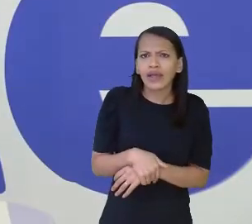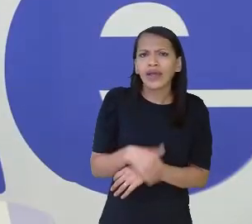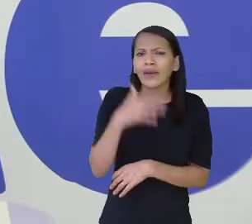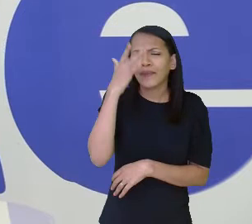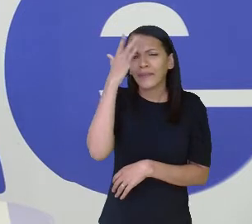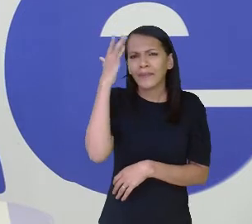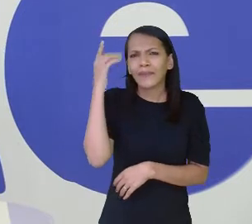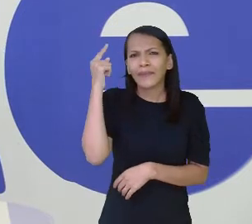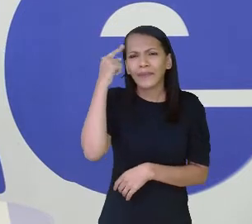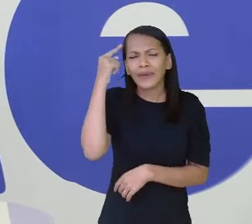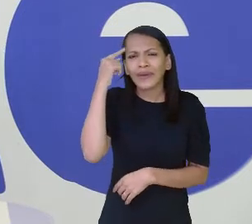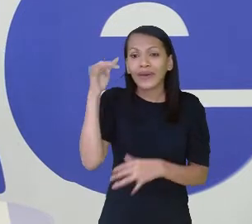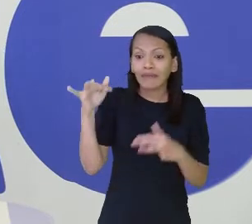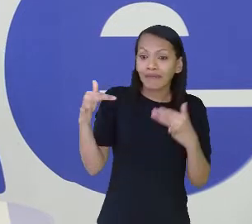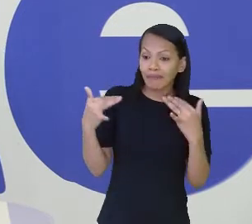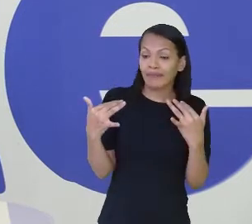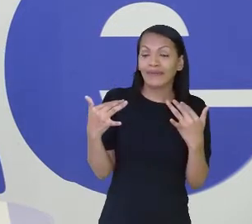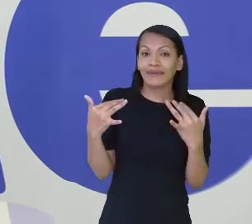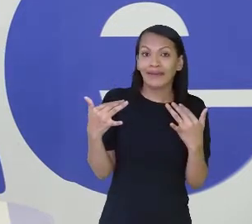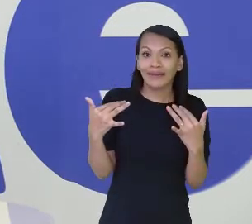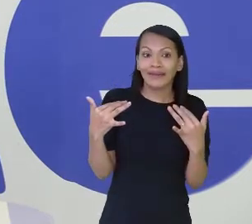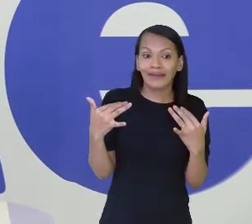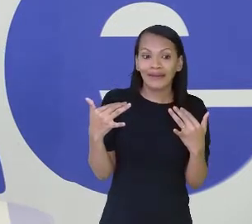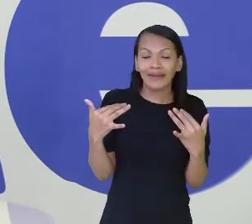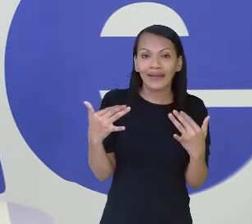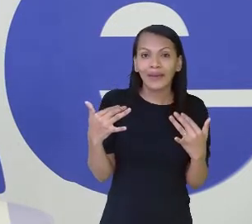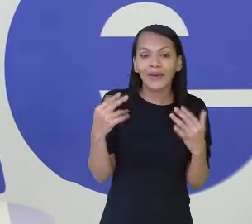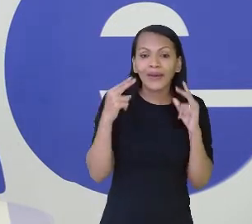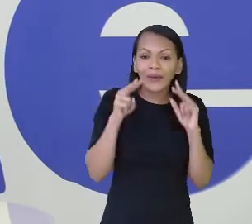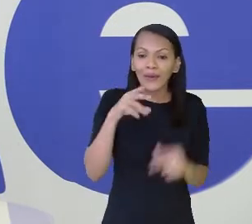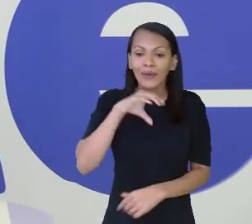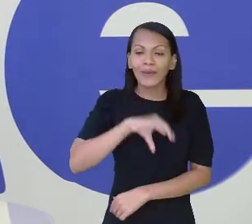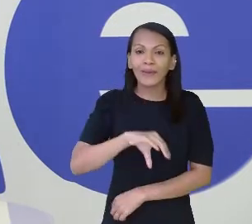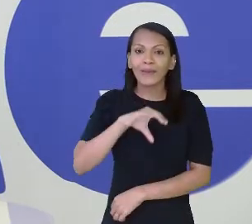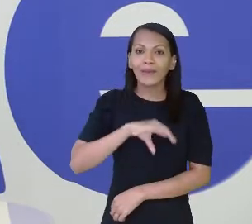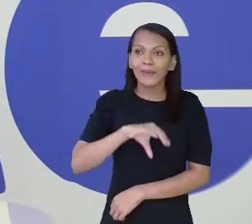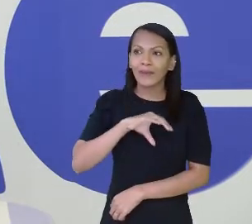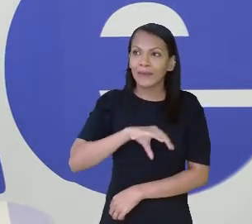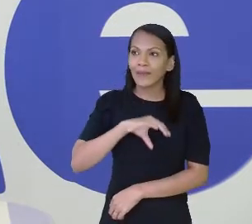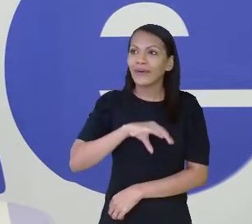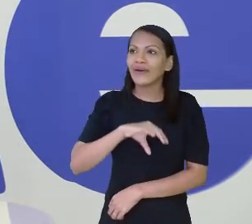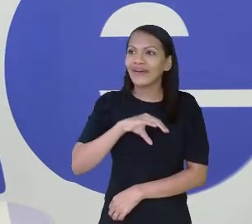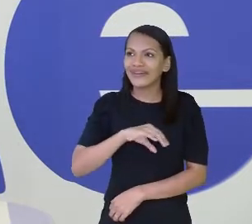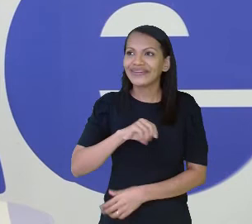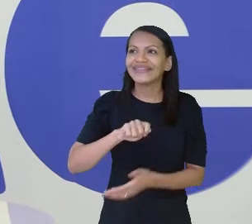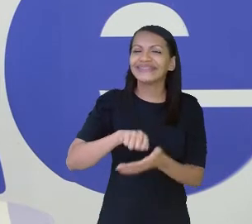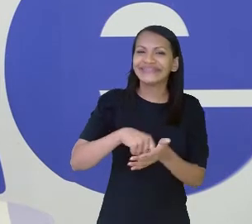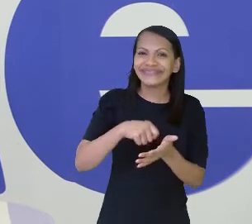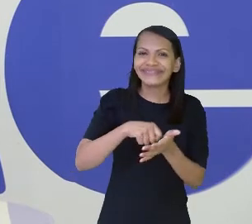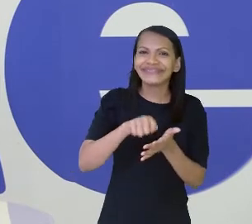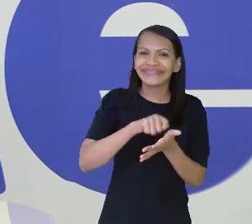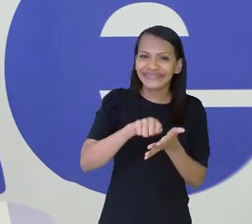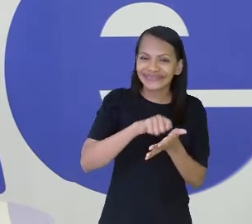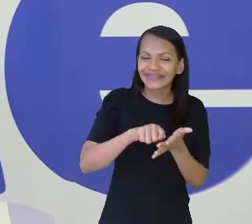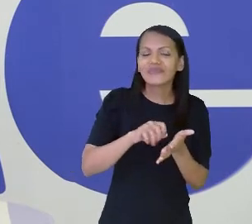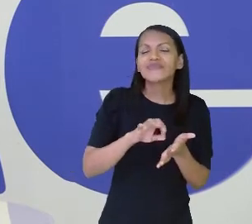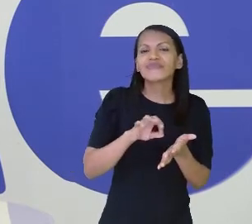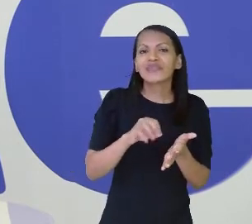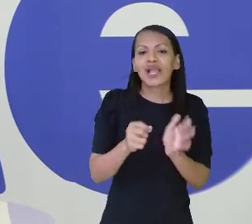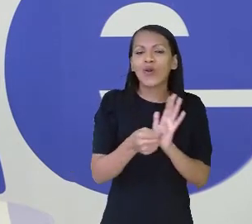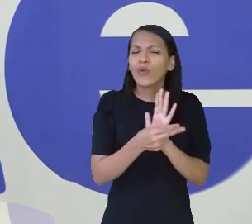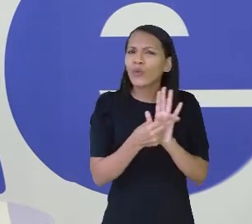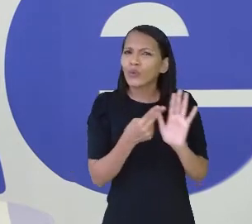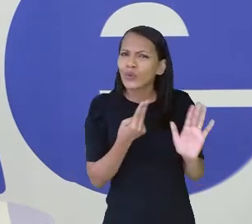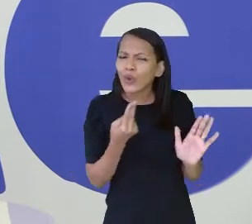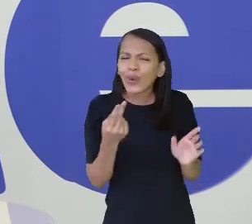concentrada nas aulas de português que quando ela botou costureira, colocou o masculino de costureira, que é alfaiate. Foi, Tá certo? Então ela estava assim, fazendo de